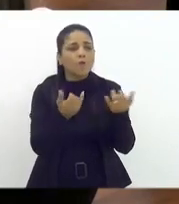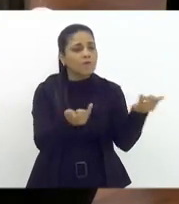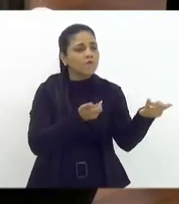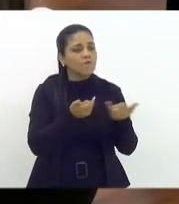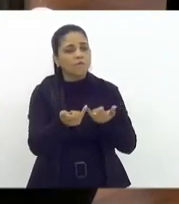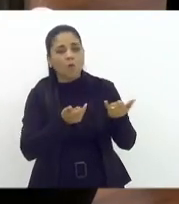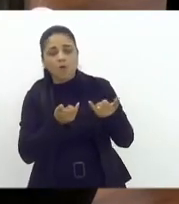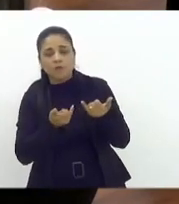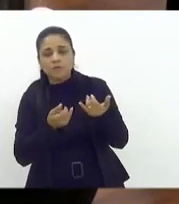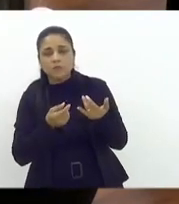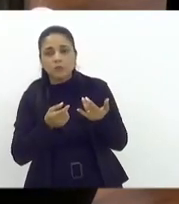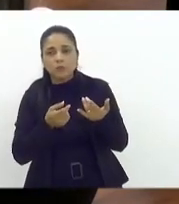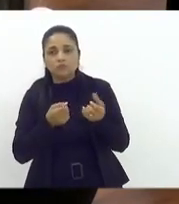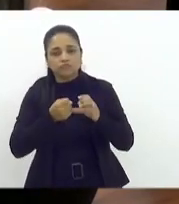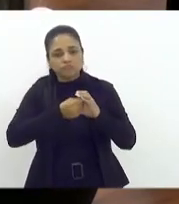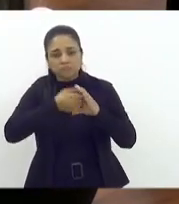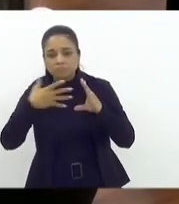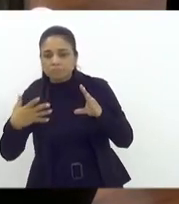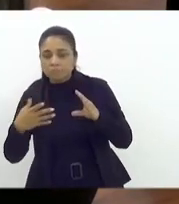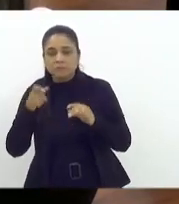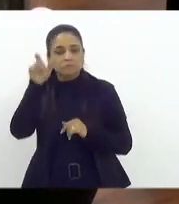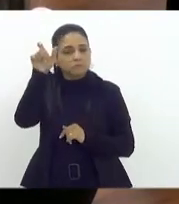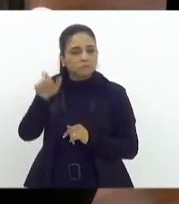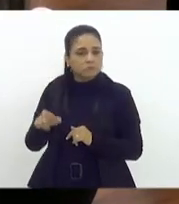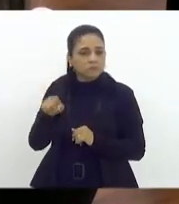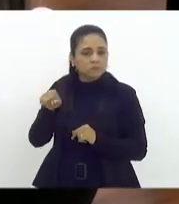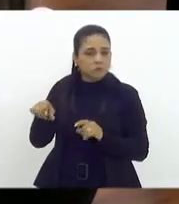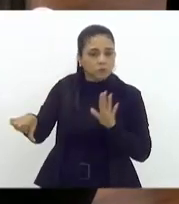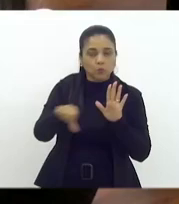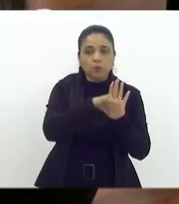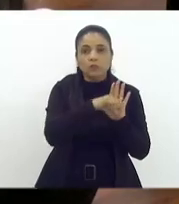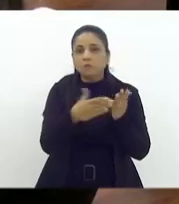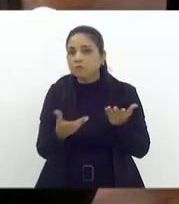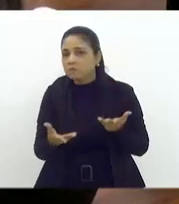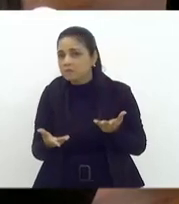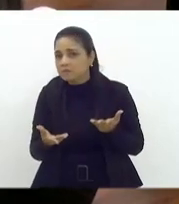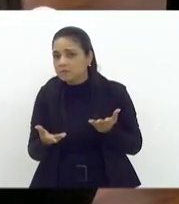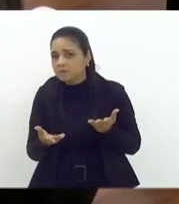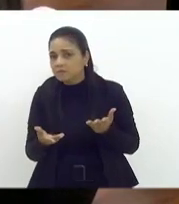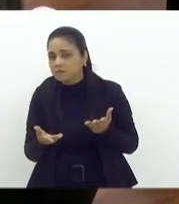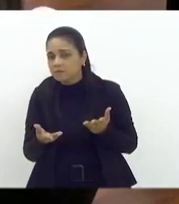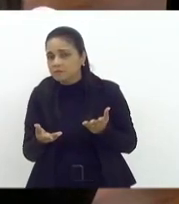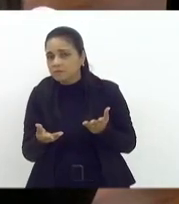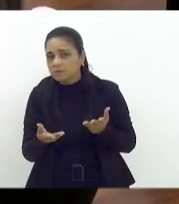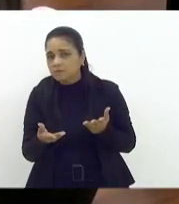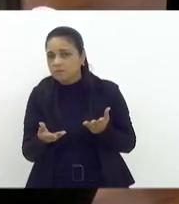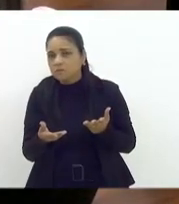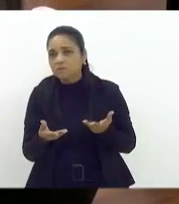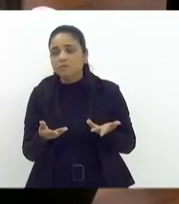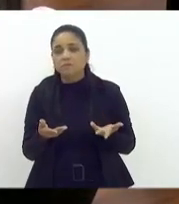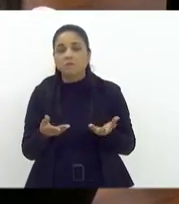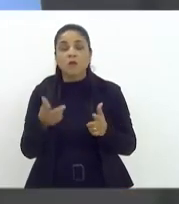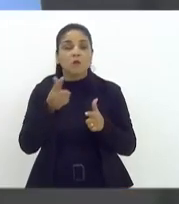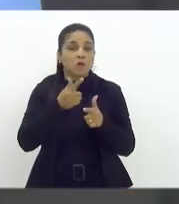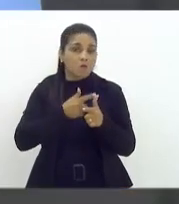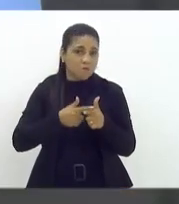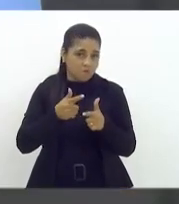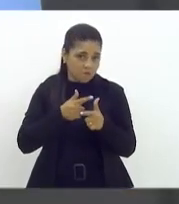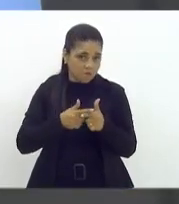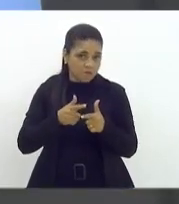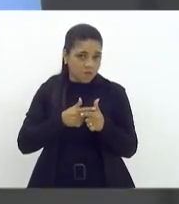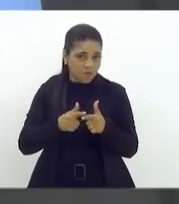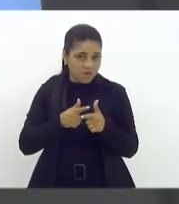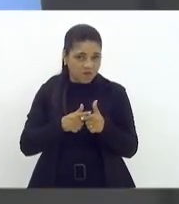sobre a descrição de quem era o autor o autor desse crime um problema